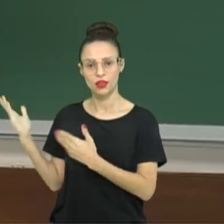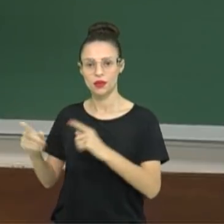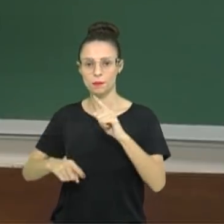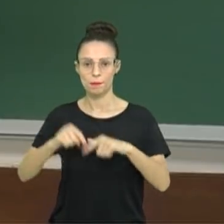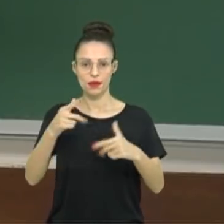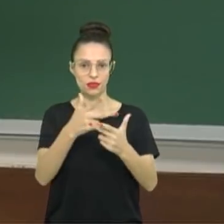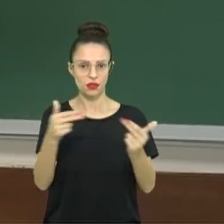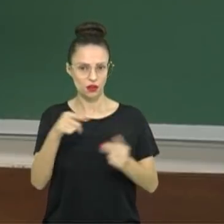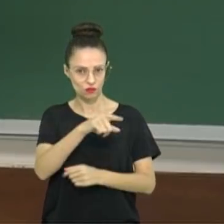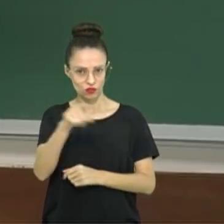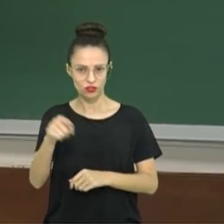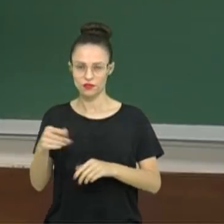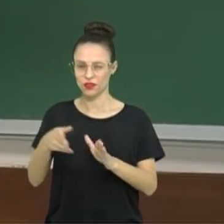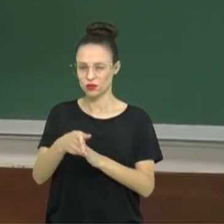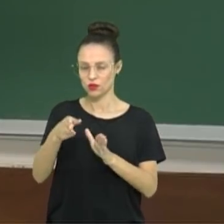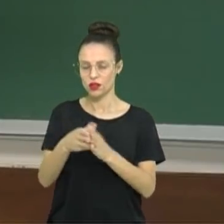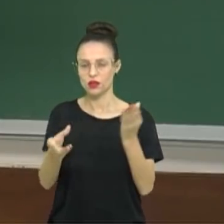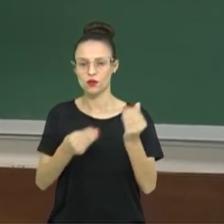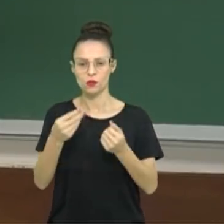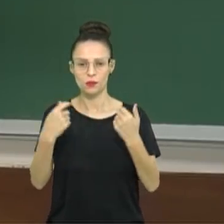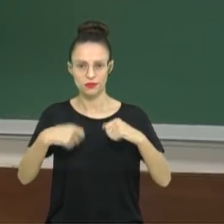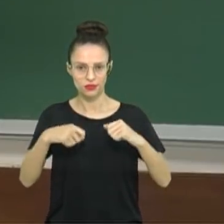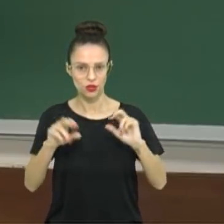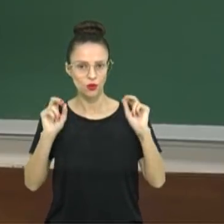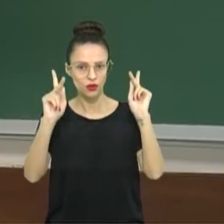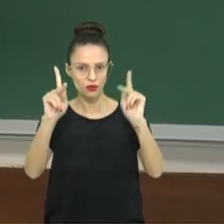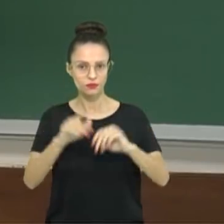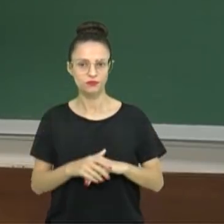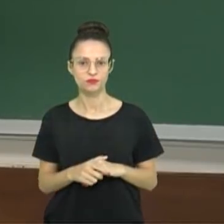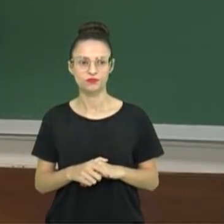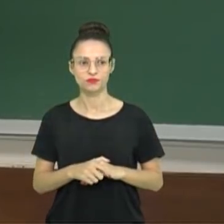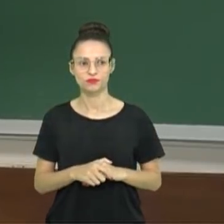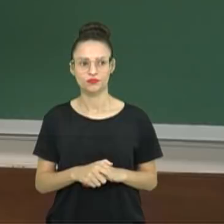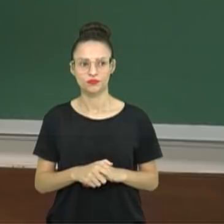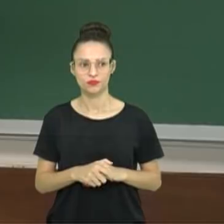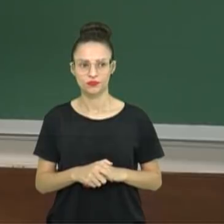material necessário lá, vai orientar o que você precisa, ok?